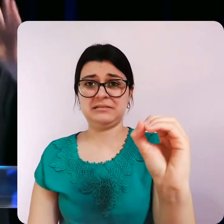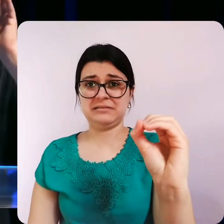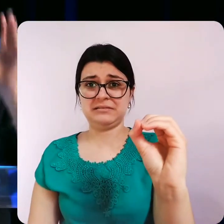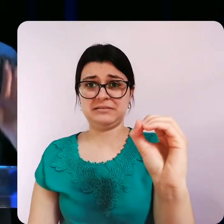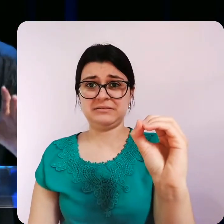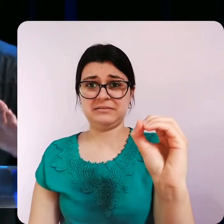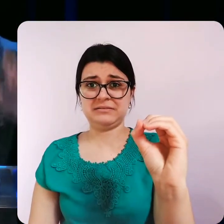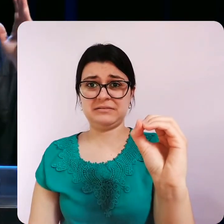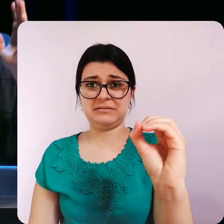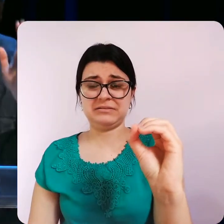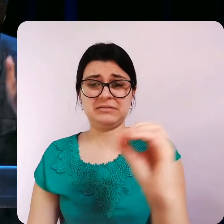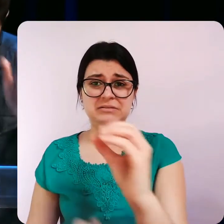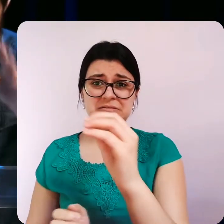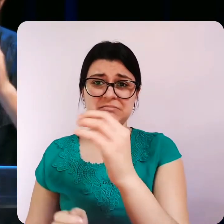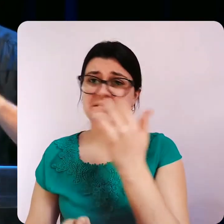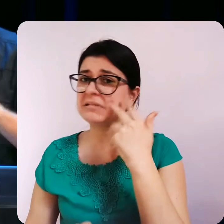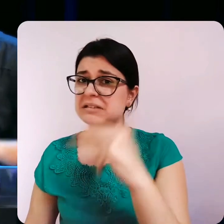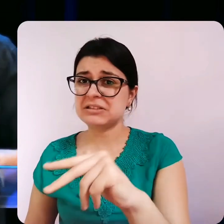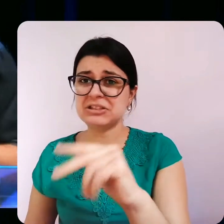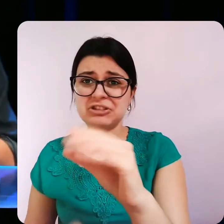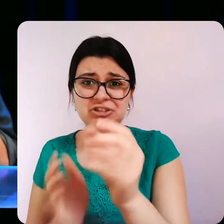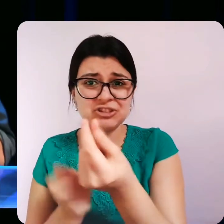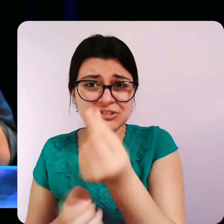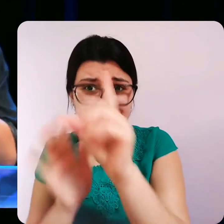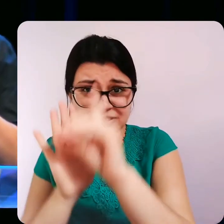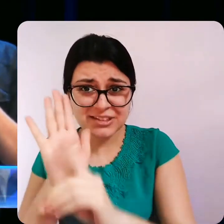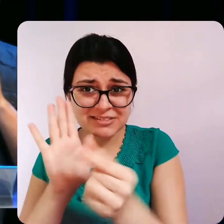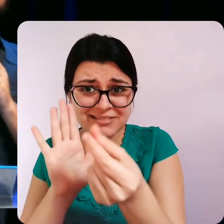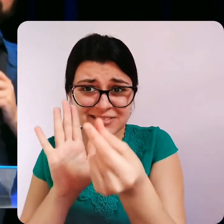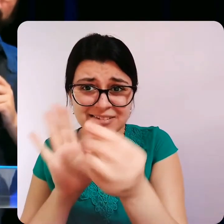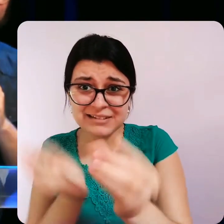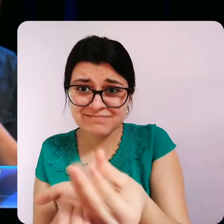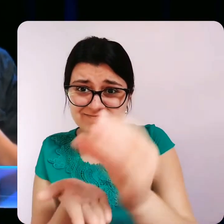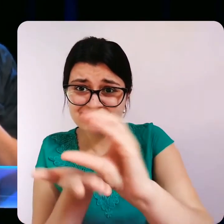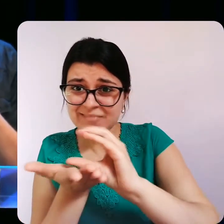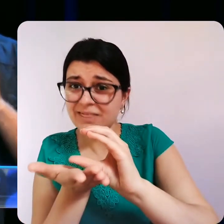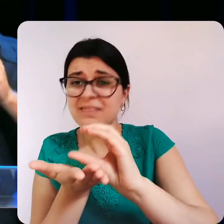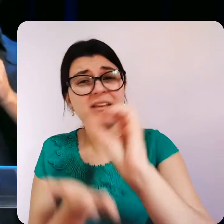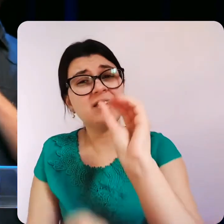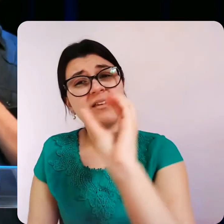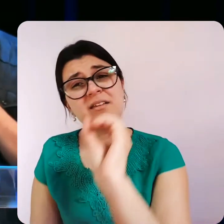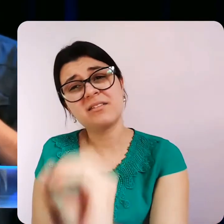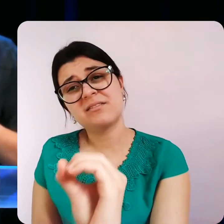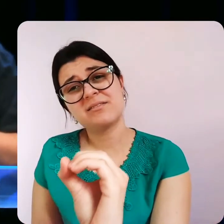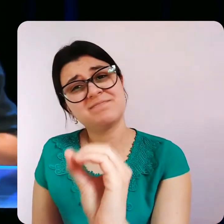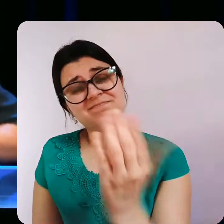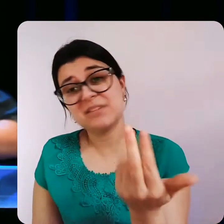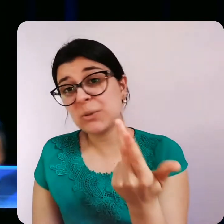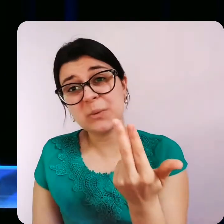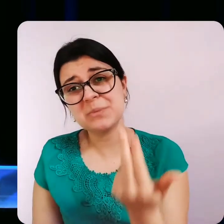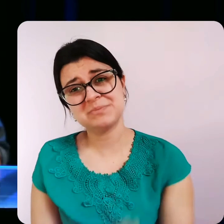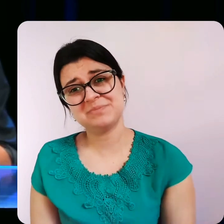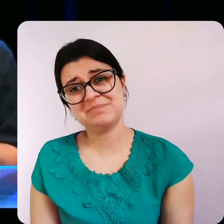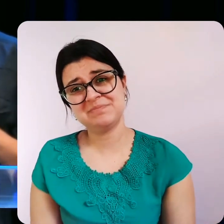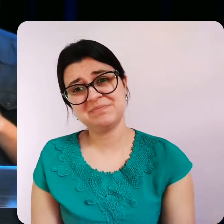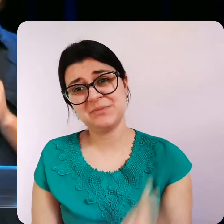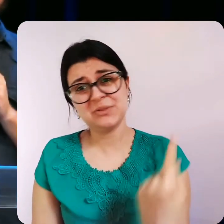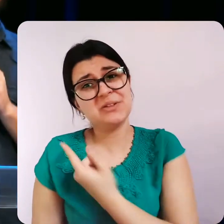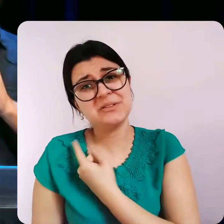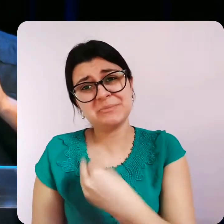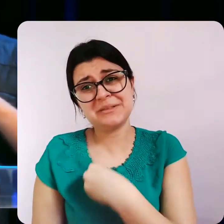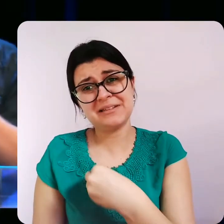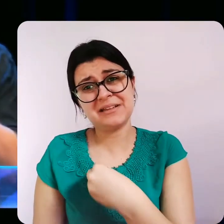nós somos escravos dos princípios deste mundo. E isso pode acontecer não só, porque quando eu falo isso, talvez a primeira